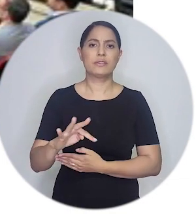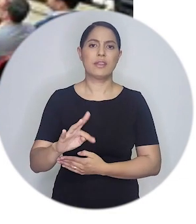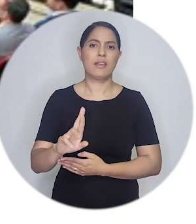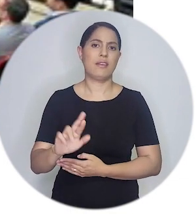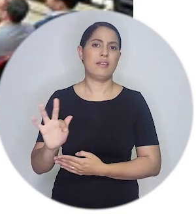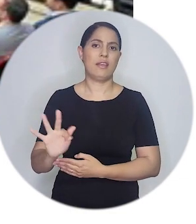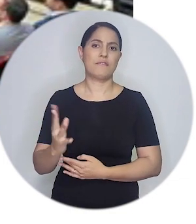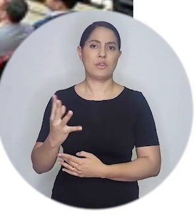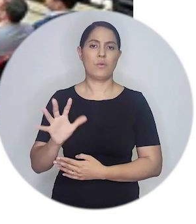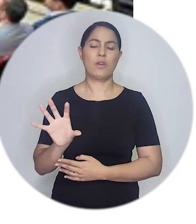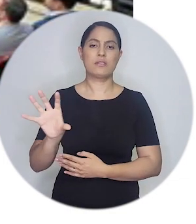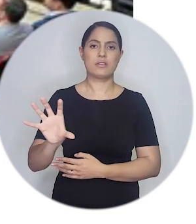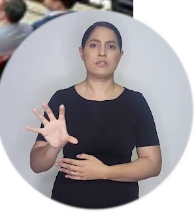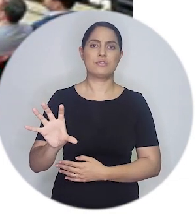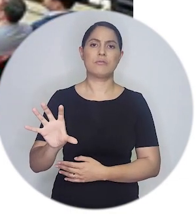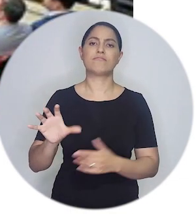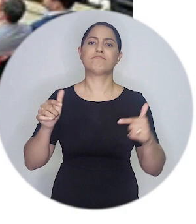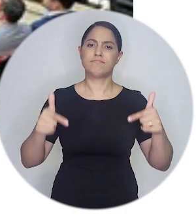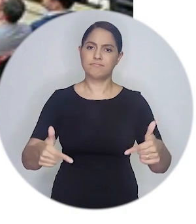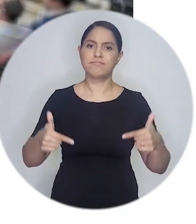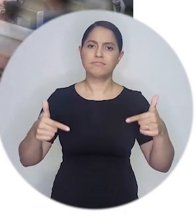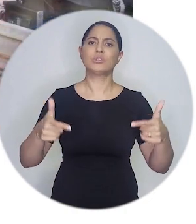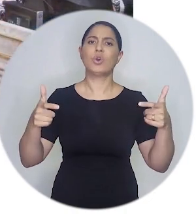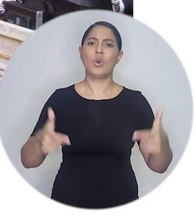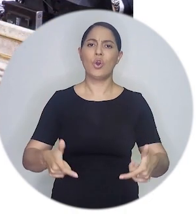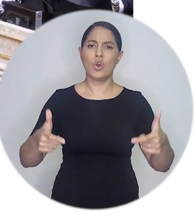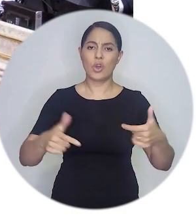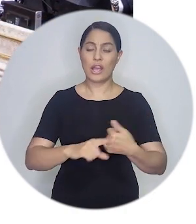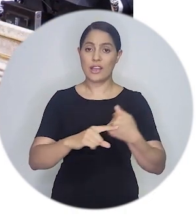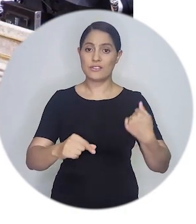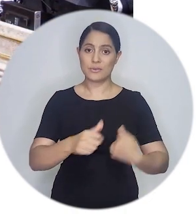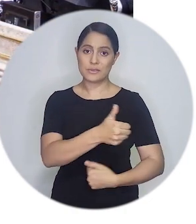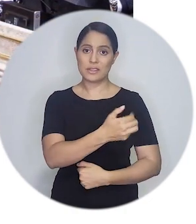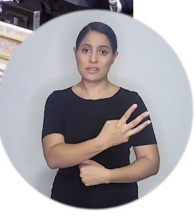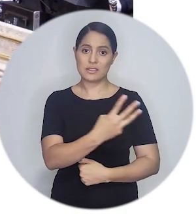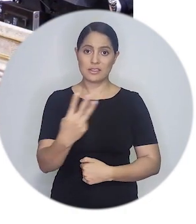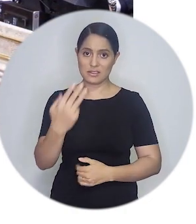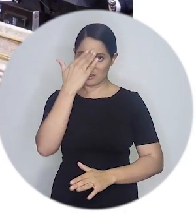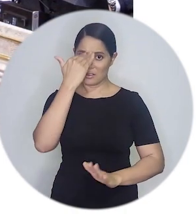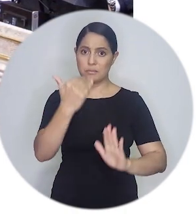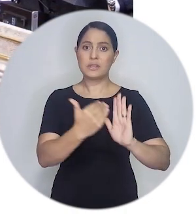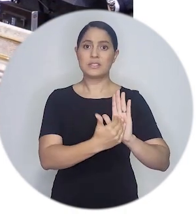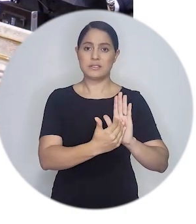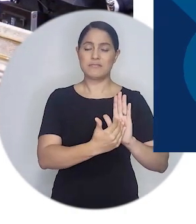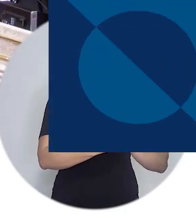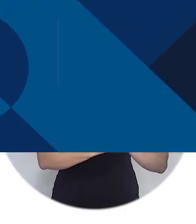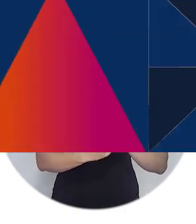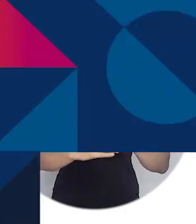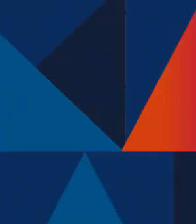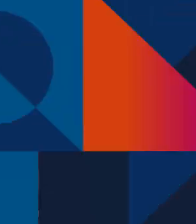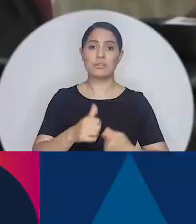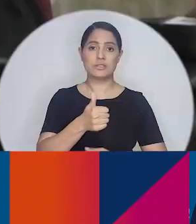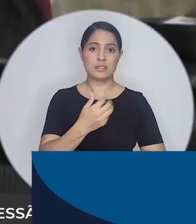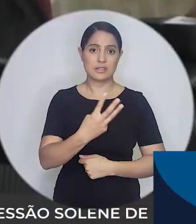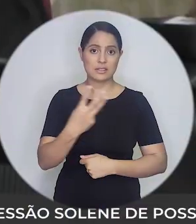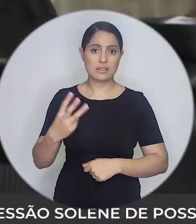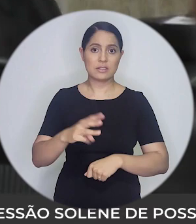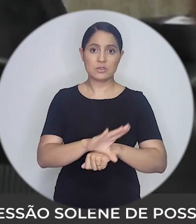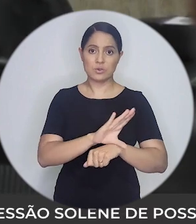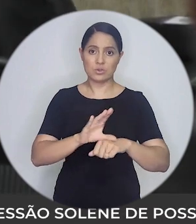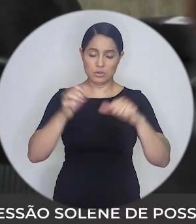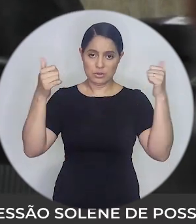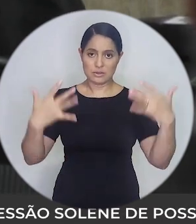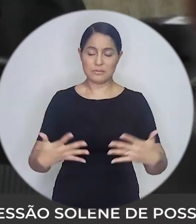nascedouro, o TRF da 4ª Região põe em prática o contido no artigo 133 da Constituição, que prevê